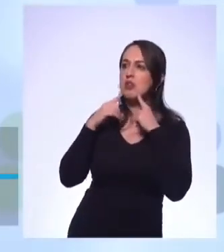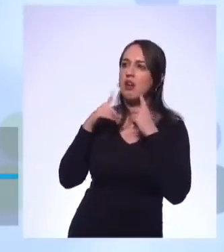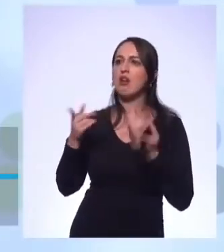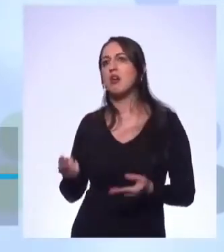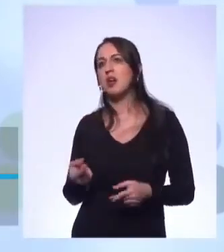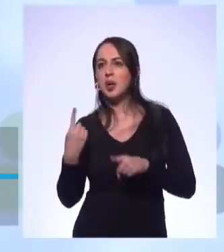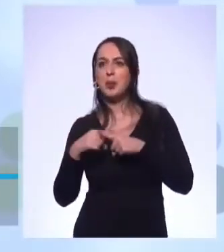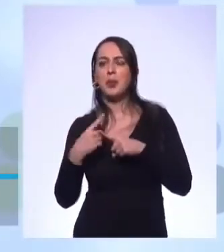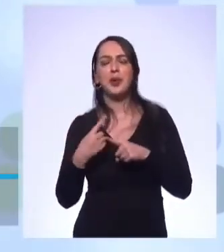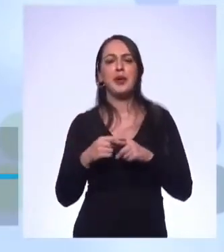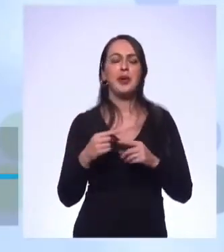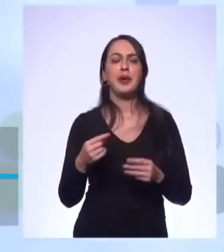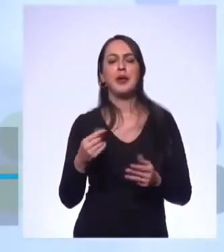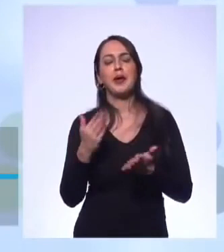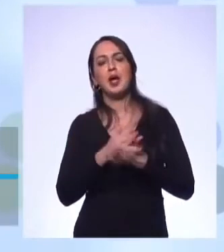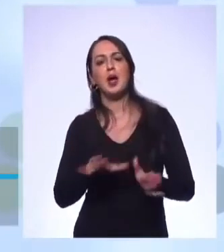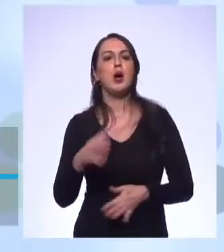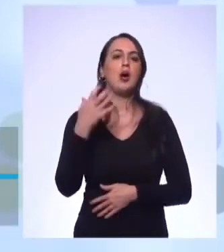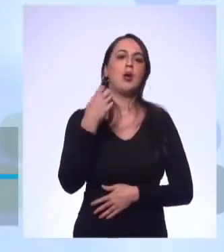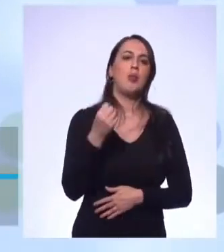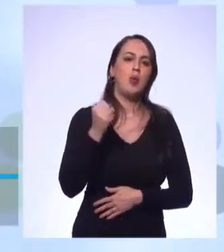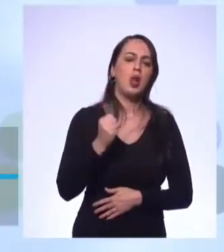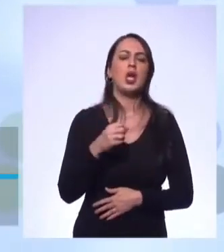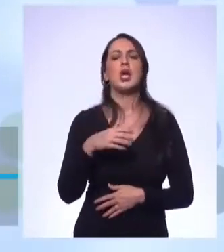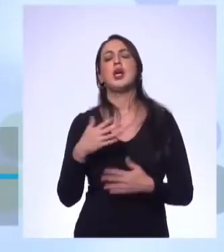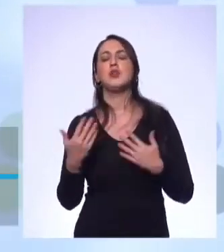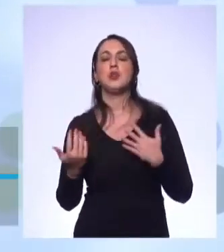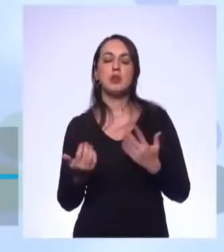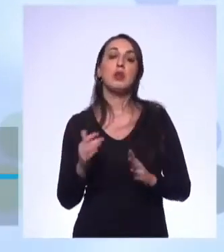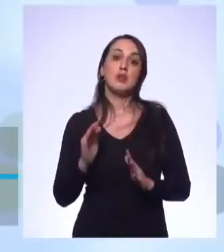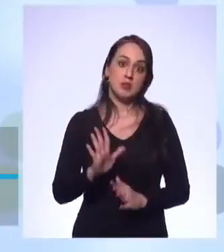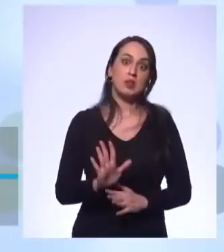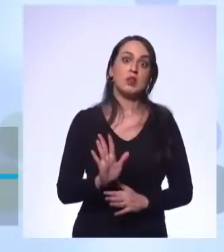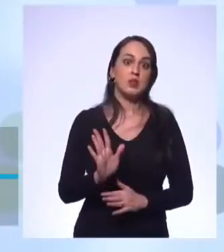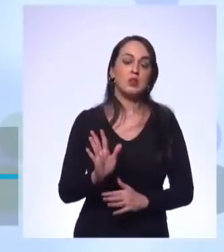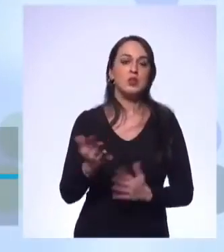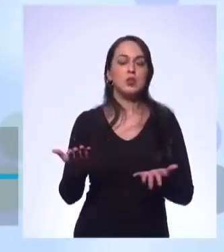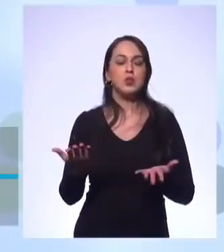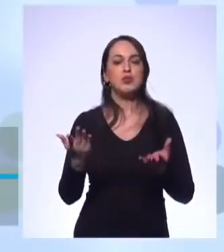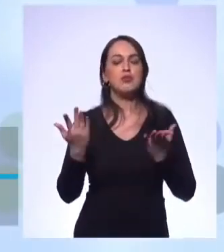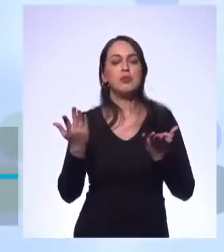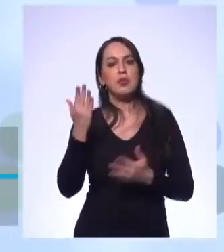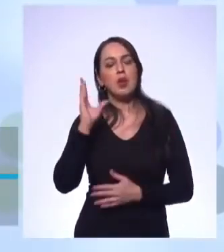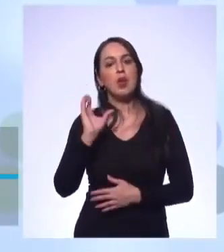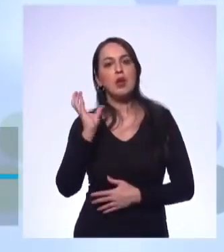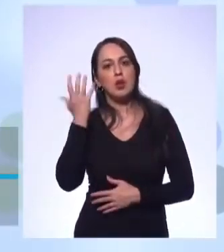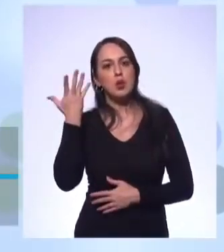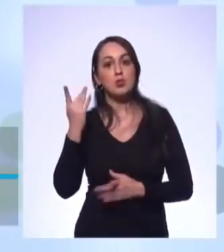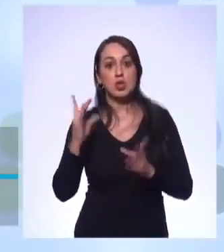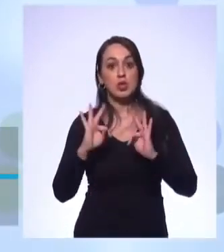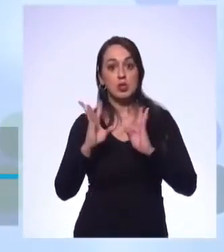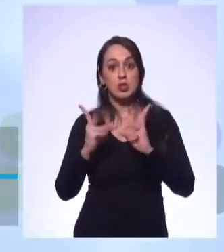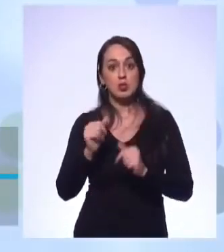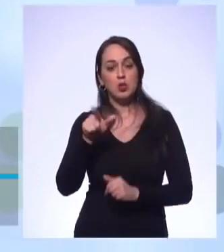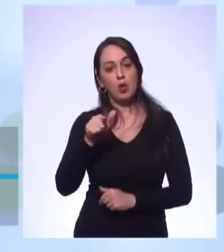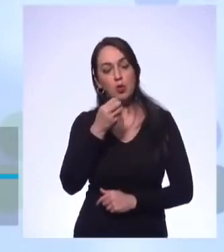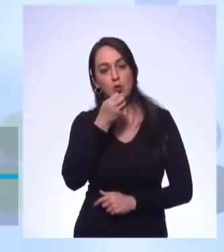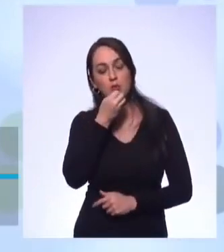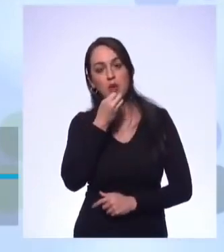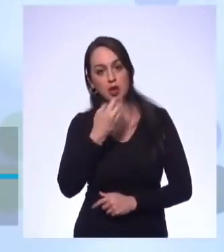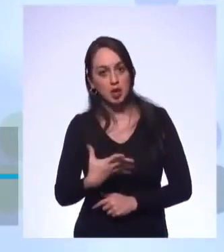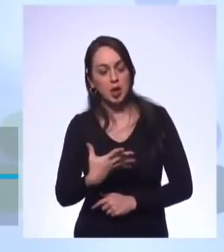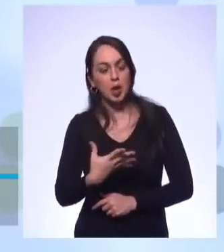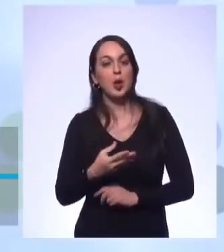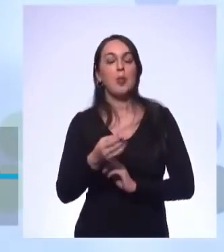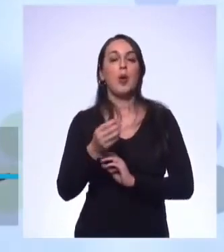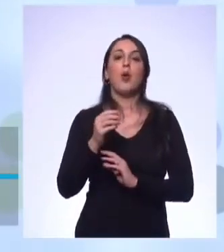soja, mãe, acabou, eu quero meu leite, porque é alérgico. Gente, a gente sabe que existe a banalização de tudo. Tudo que é bom, quando